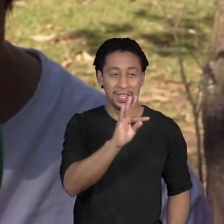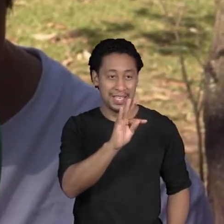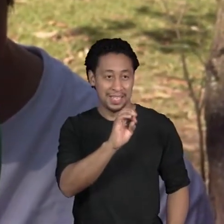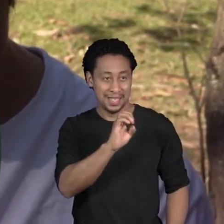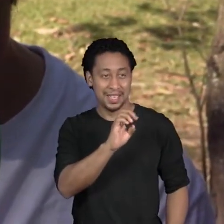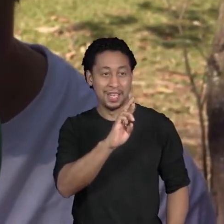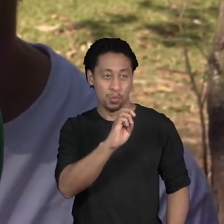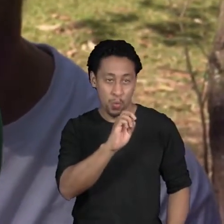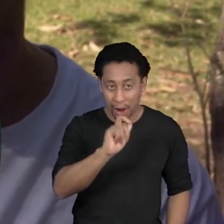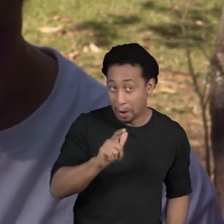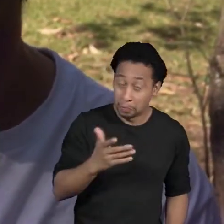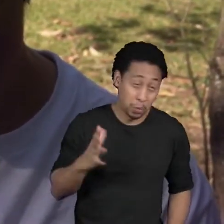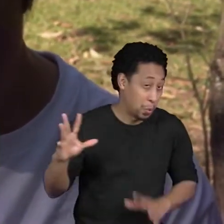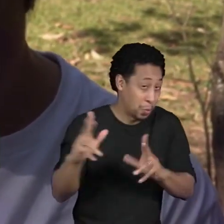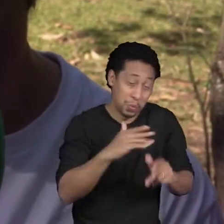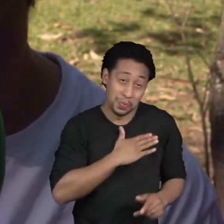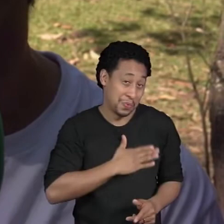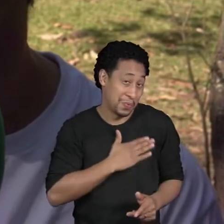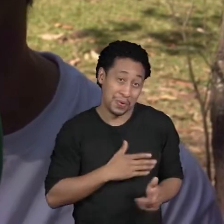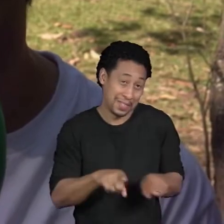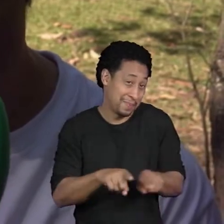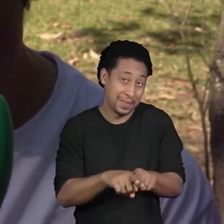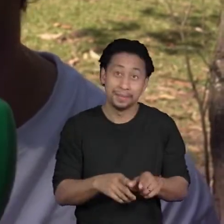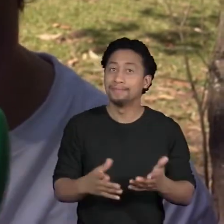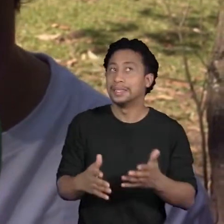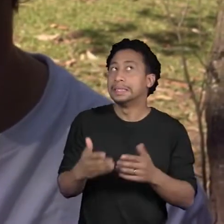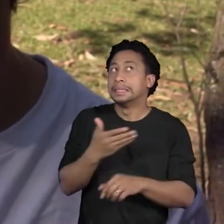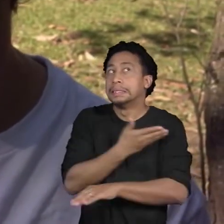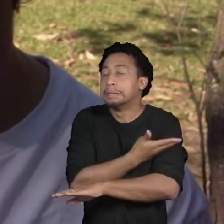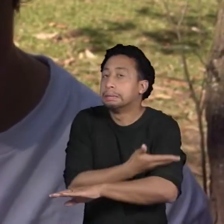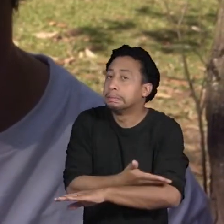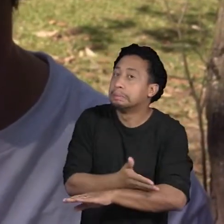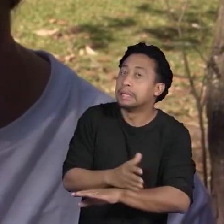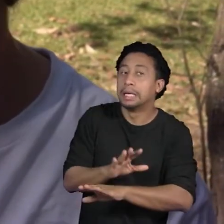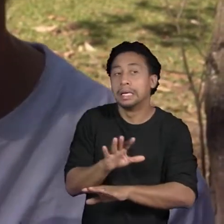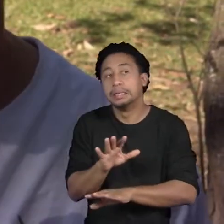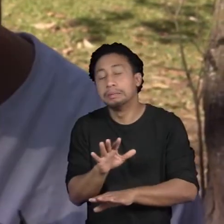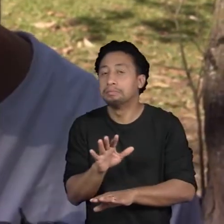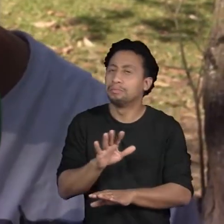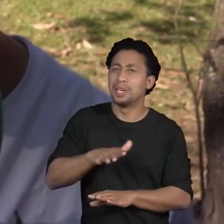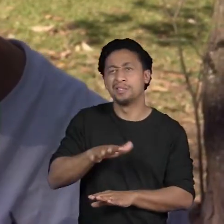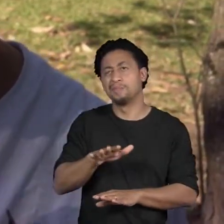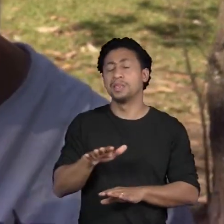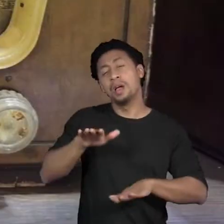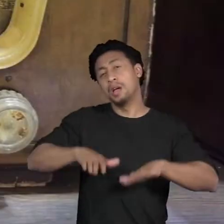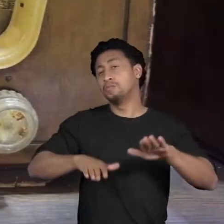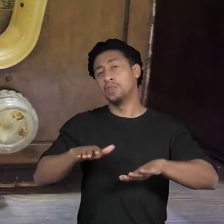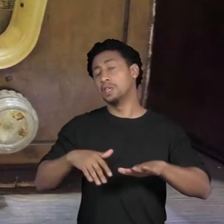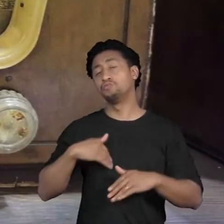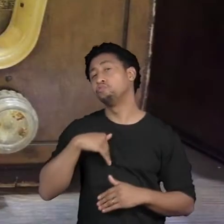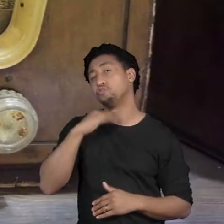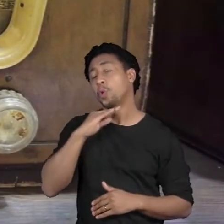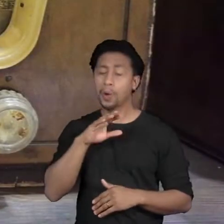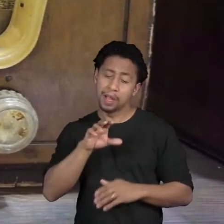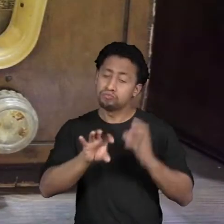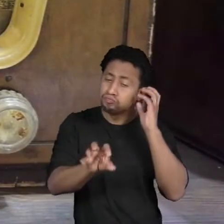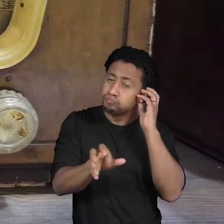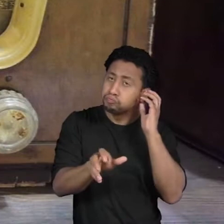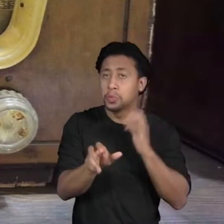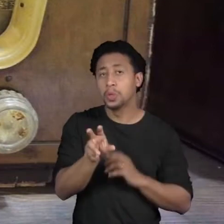ouvir podcasts também. Rádio bem dificilmente. Quando eu tô em casa, minha avó gosta de escutar Fábio Teruel. Aí todo mundo em